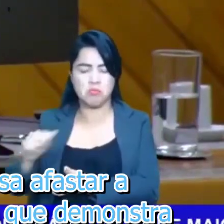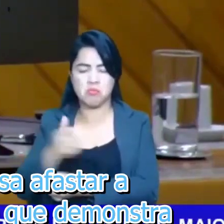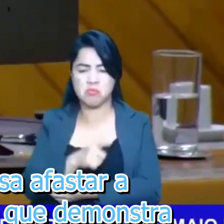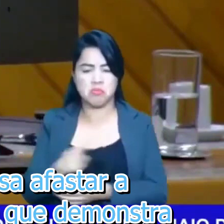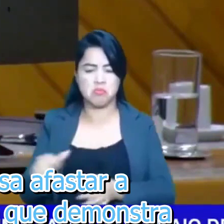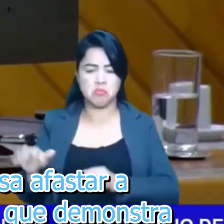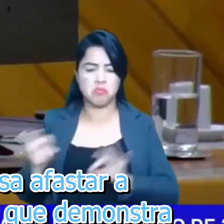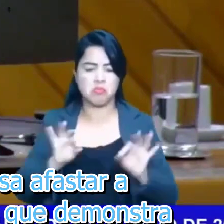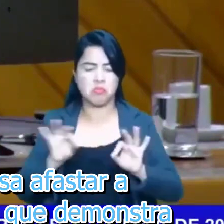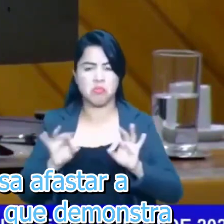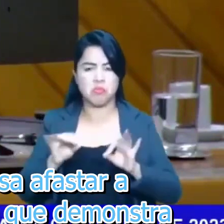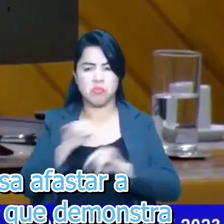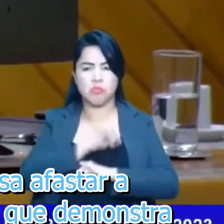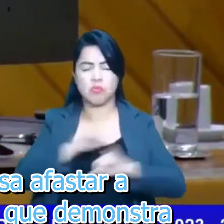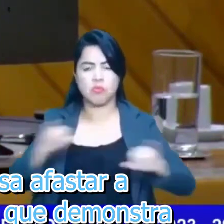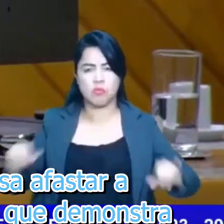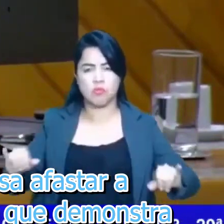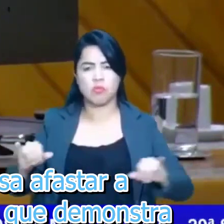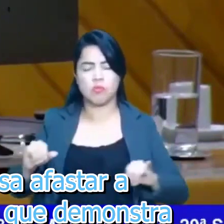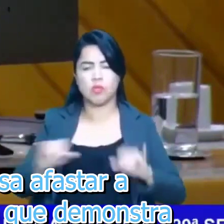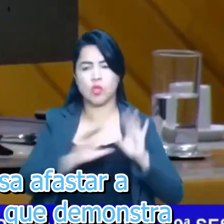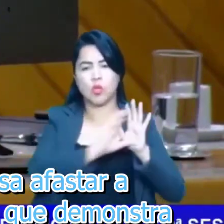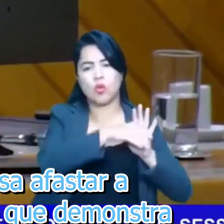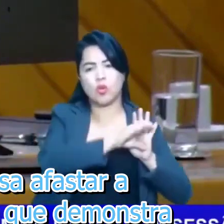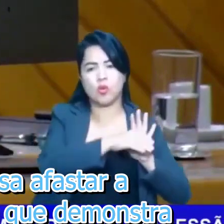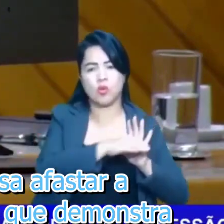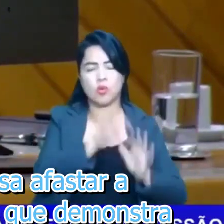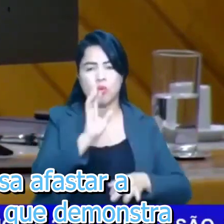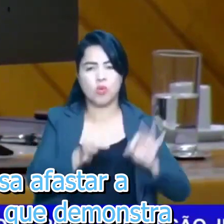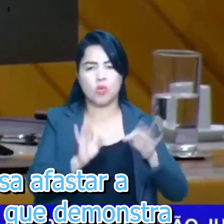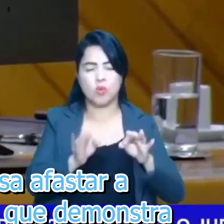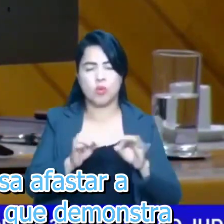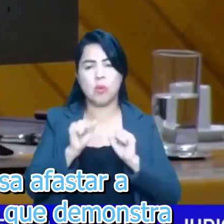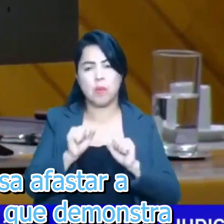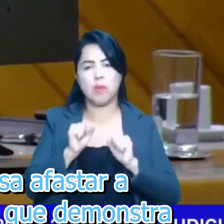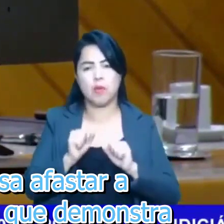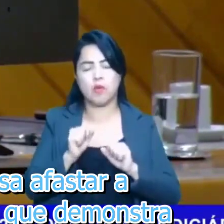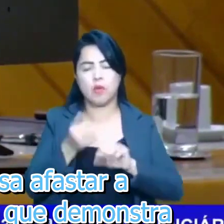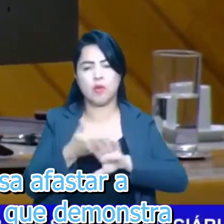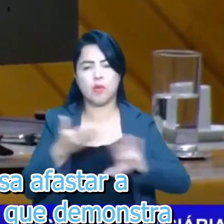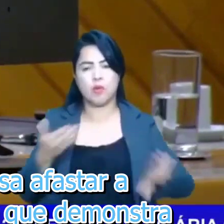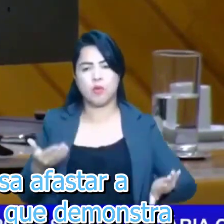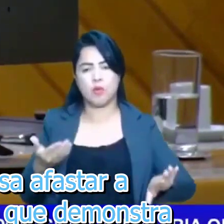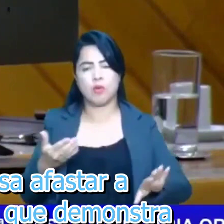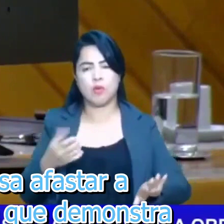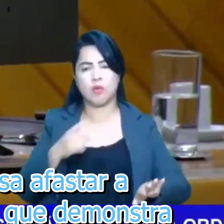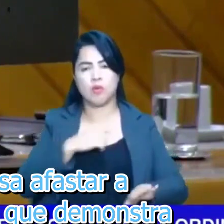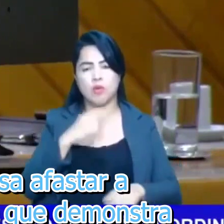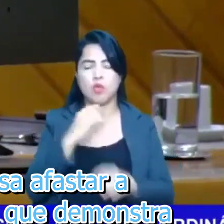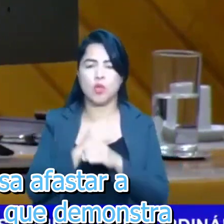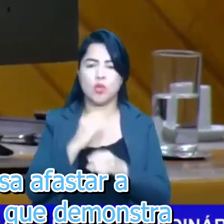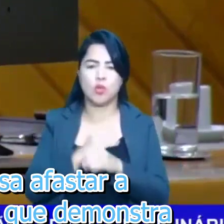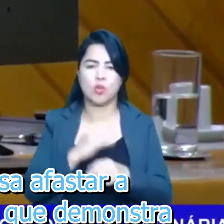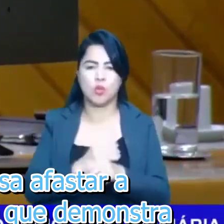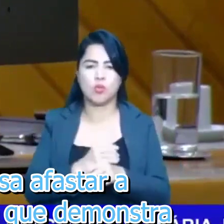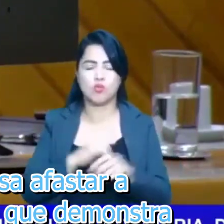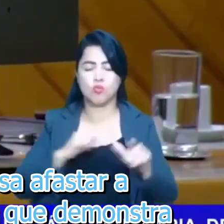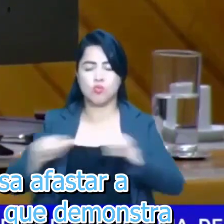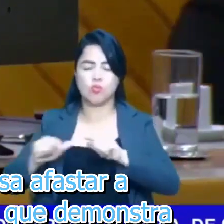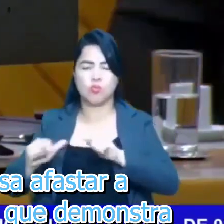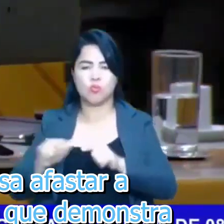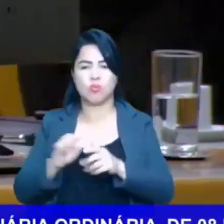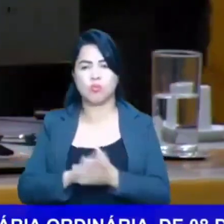qualquer manifestação com conteúdo estritamente jurídico que possa afastar eventual alegação de complexidade ou volume de